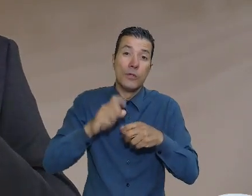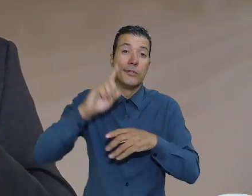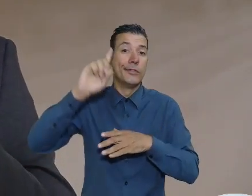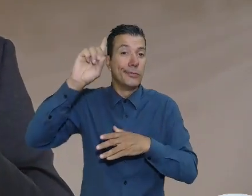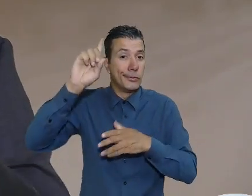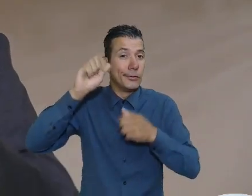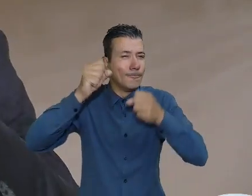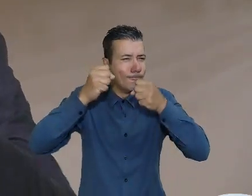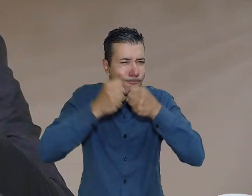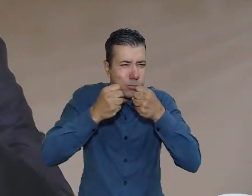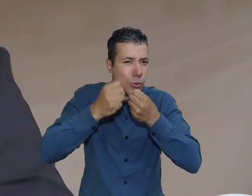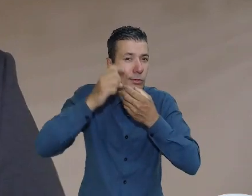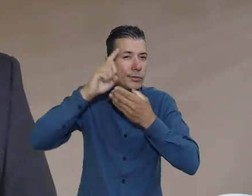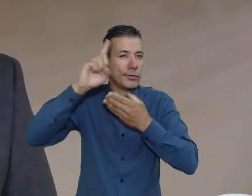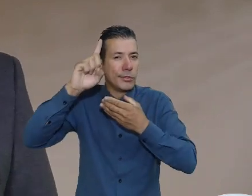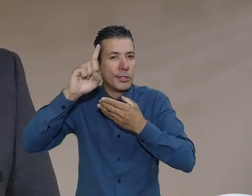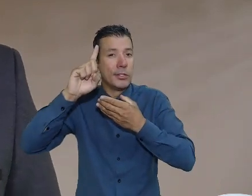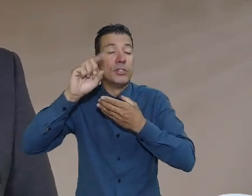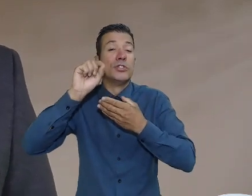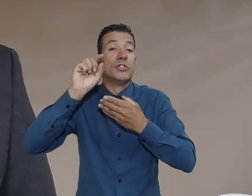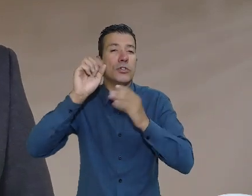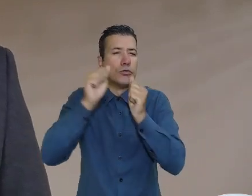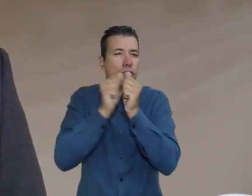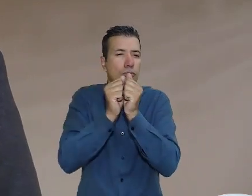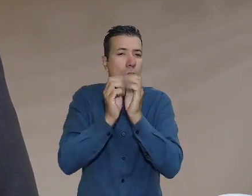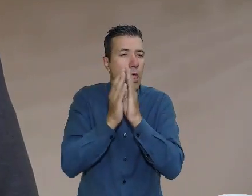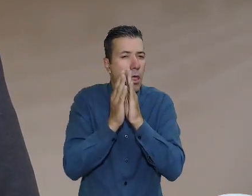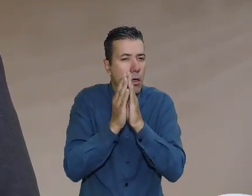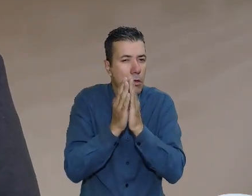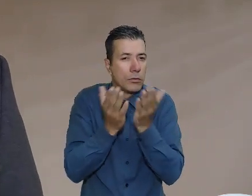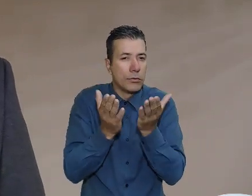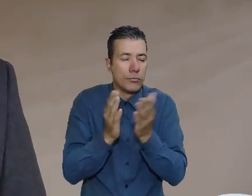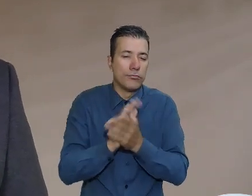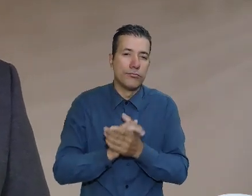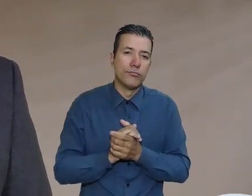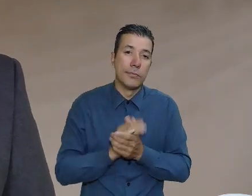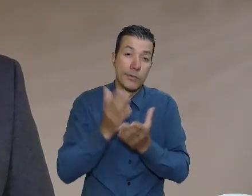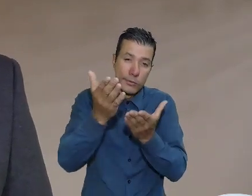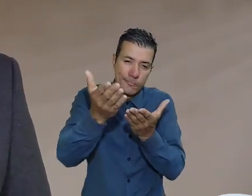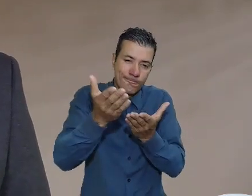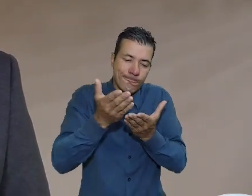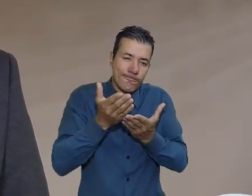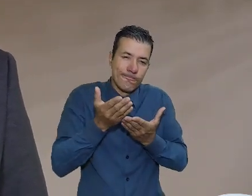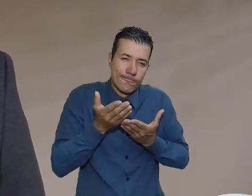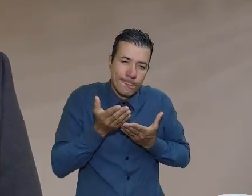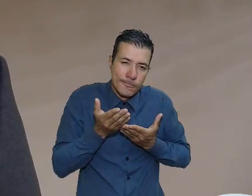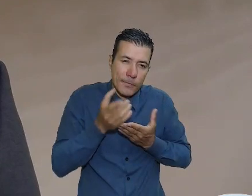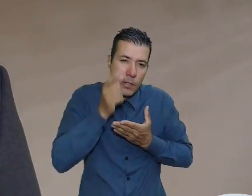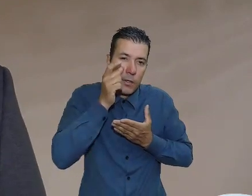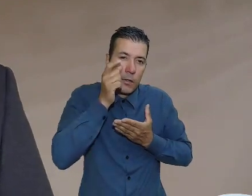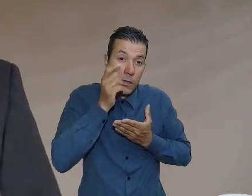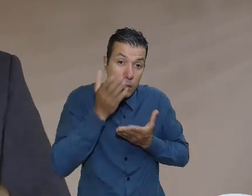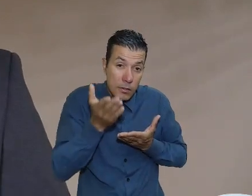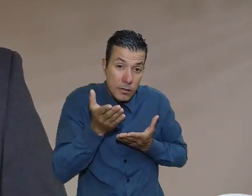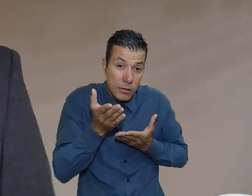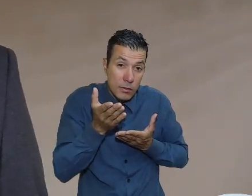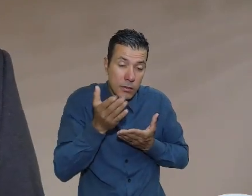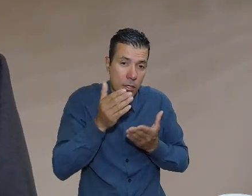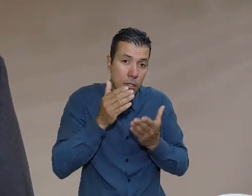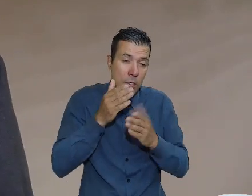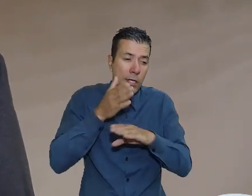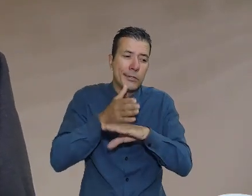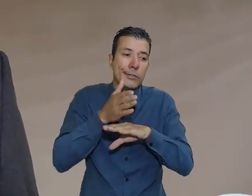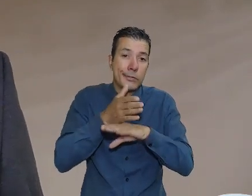que existe na oração. Eu quero convidar a você, caro amigo agora, que está nos assistindo, acompanhando este